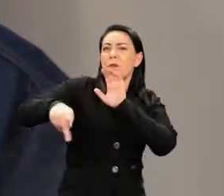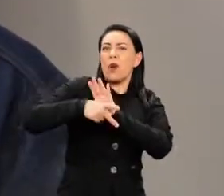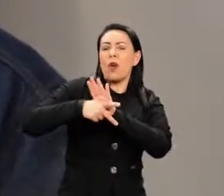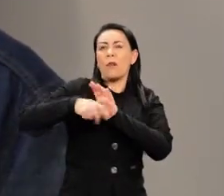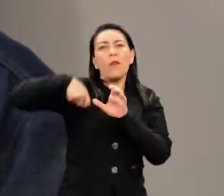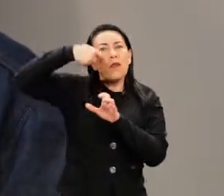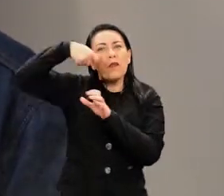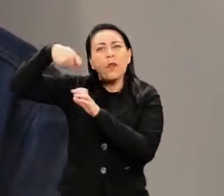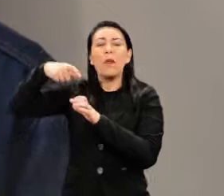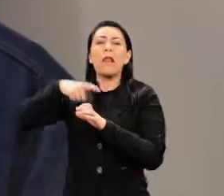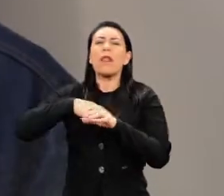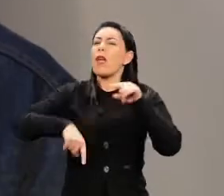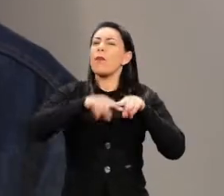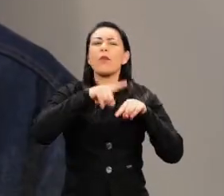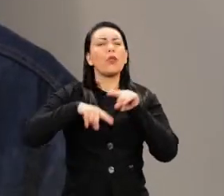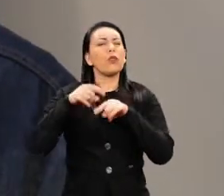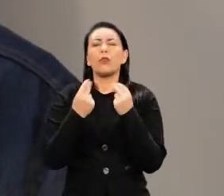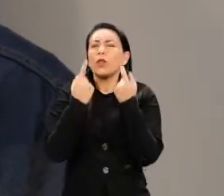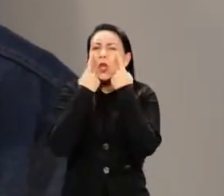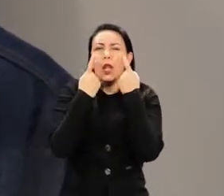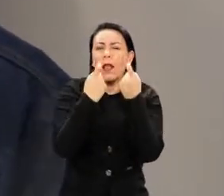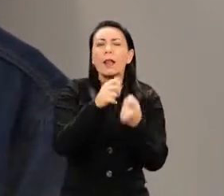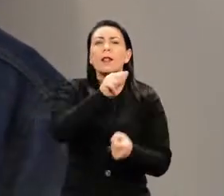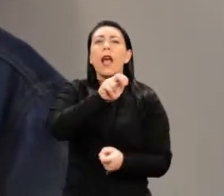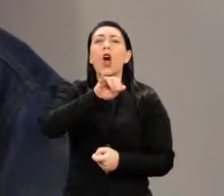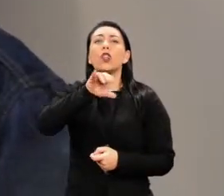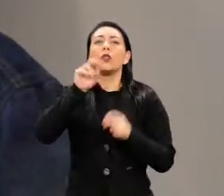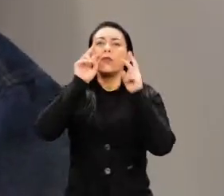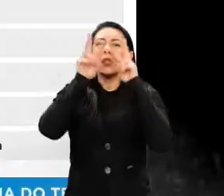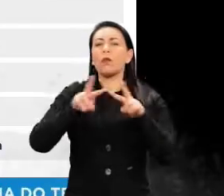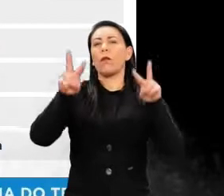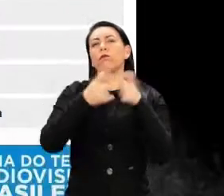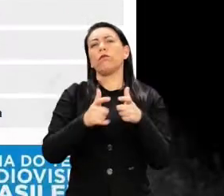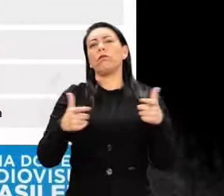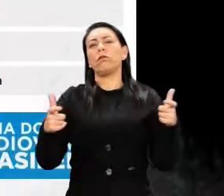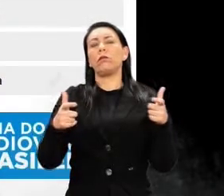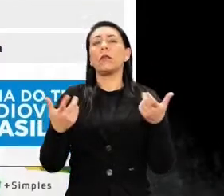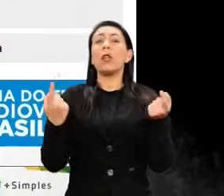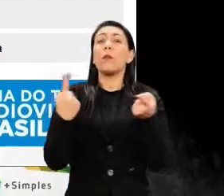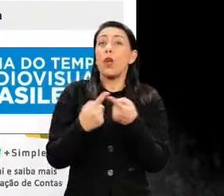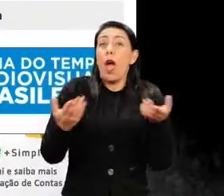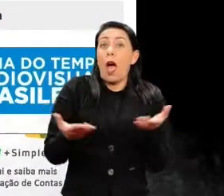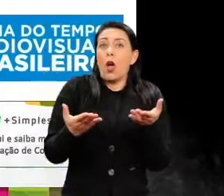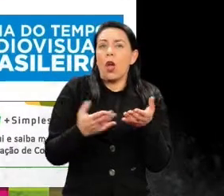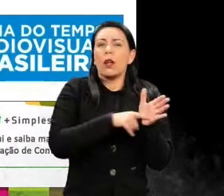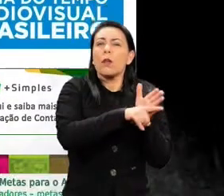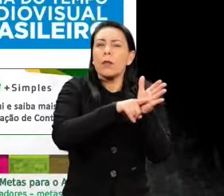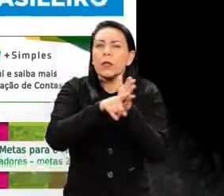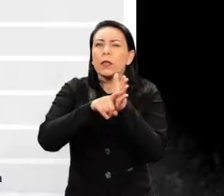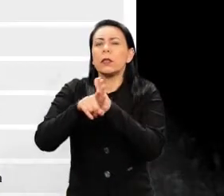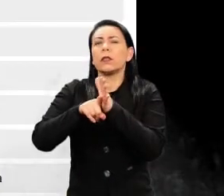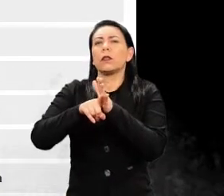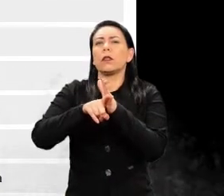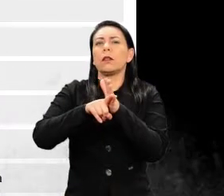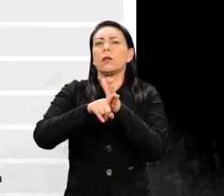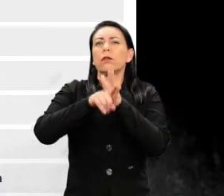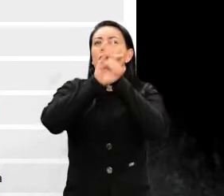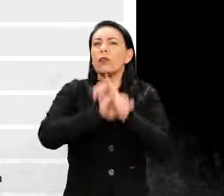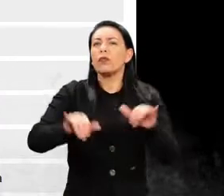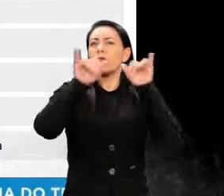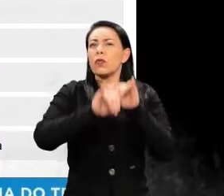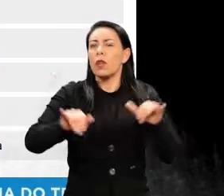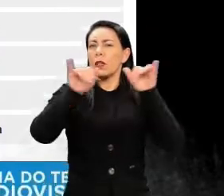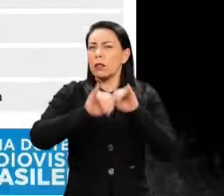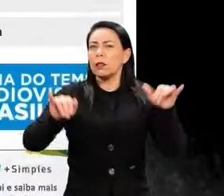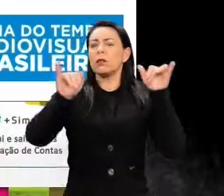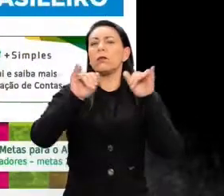produto audiovisual muito interesse no audiovisual então uma cidade que cresce de acordo com recente pesquisa divulgada pela agência nacional do cinema